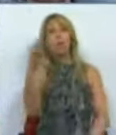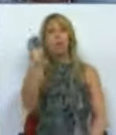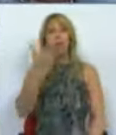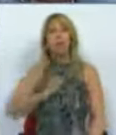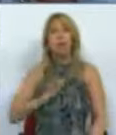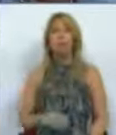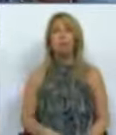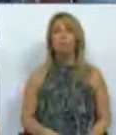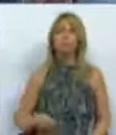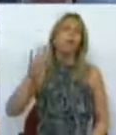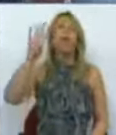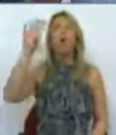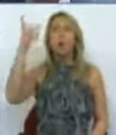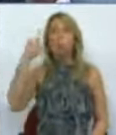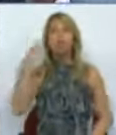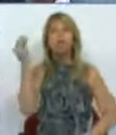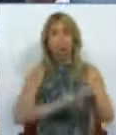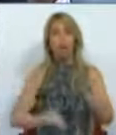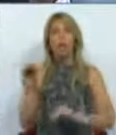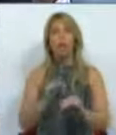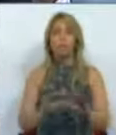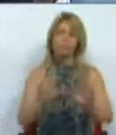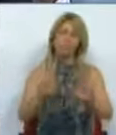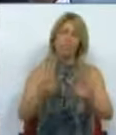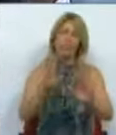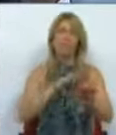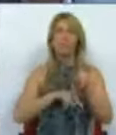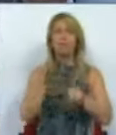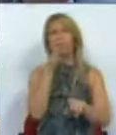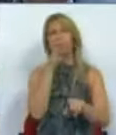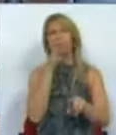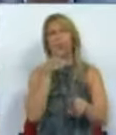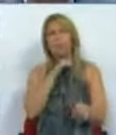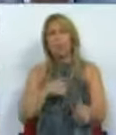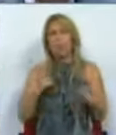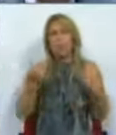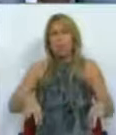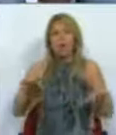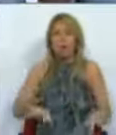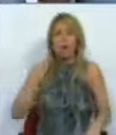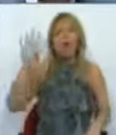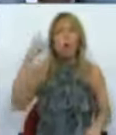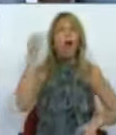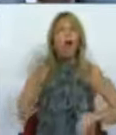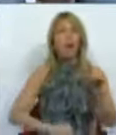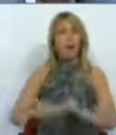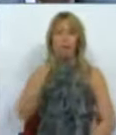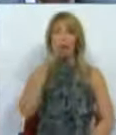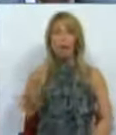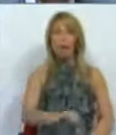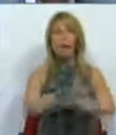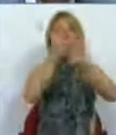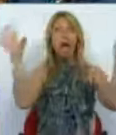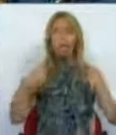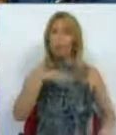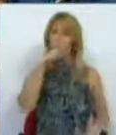Democrata. Quando fomos a eleições, tenha calma, senhor deputado, deixe-me terminar. Quando fomos a eleições, dissemos claramente,